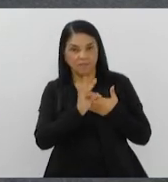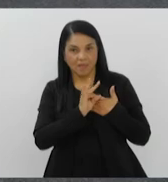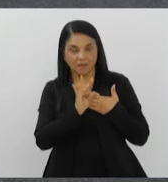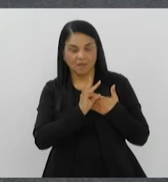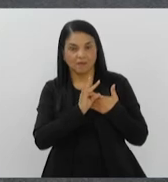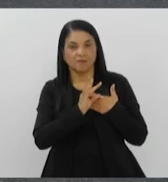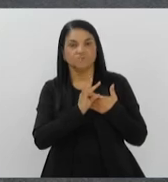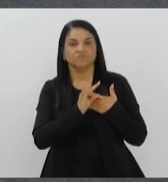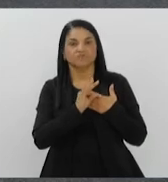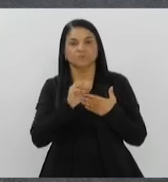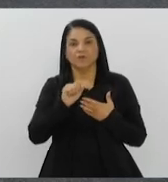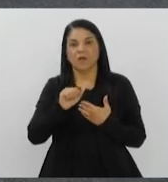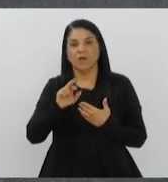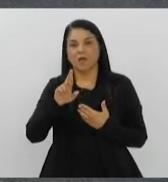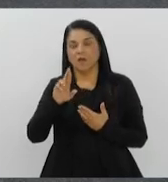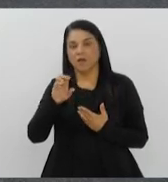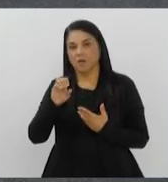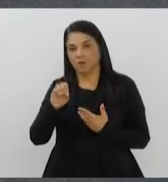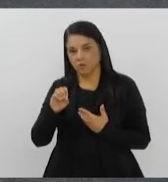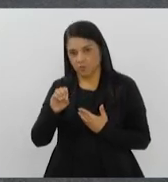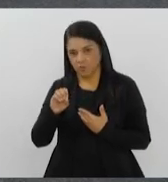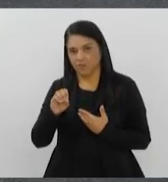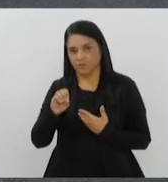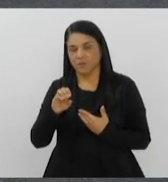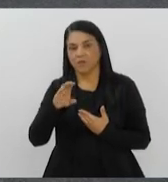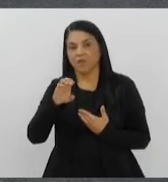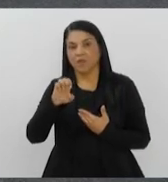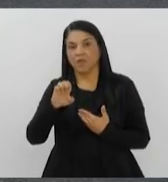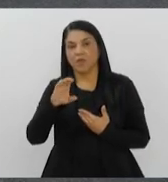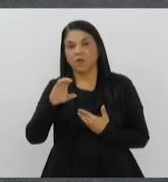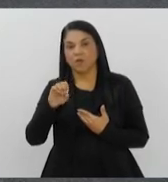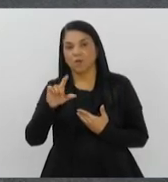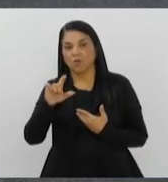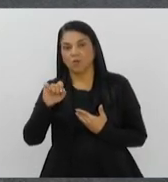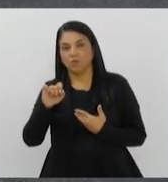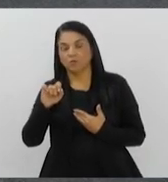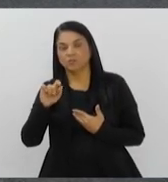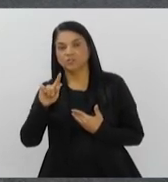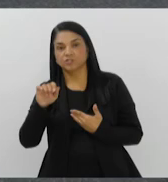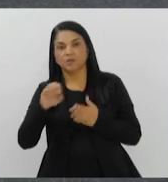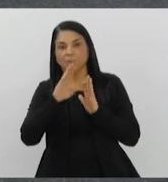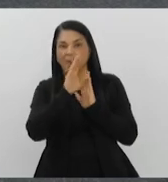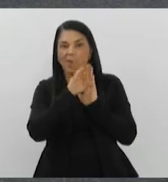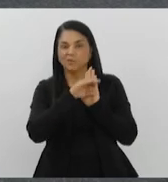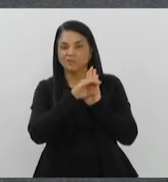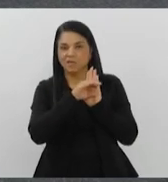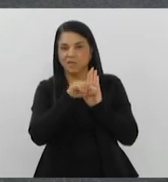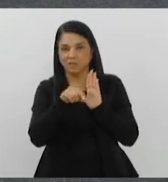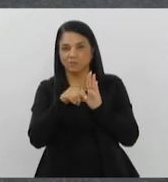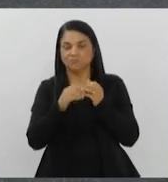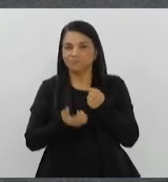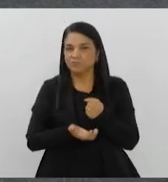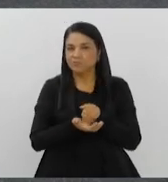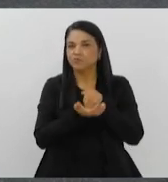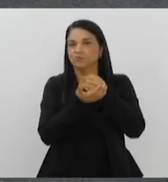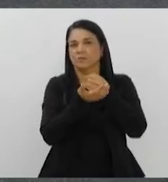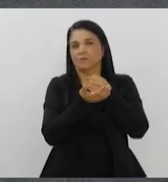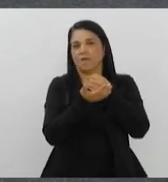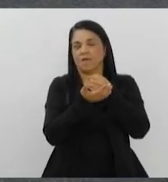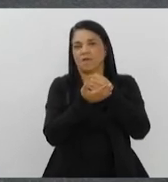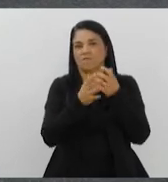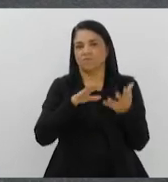para reforçar esse conceito do que é uma agricultura sustentável. Não é a agricultura do veneno, é